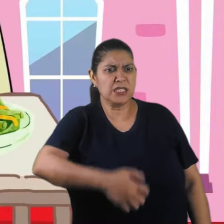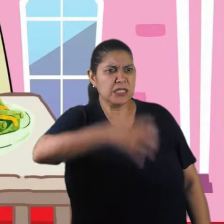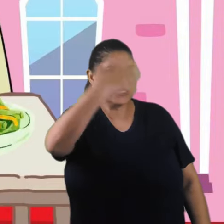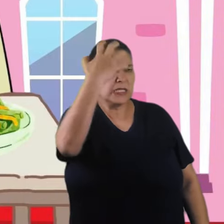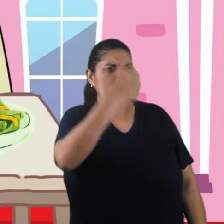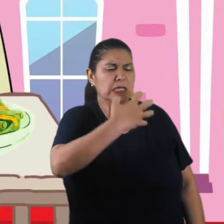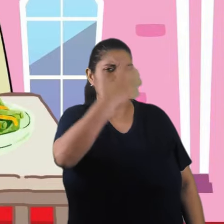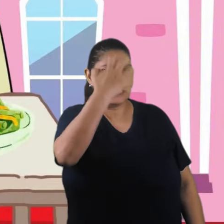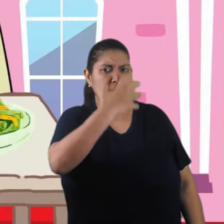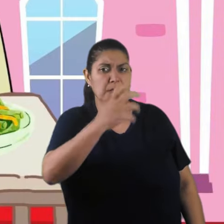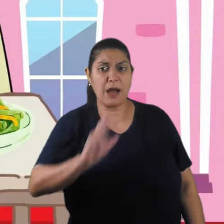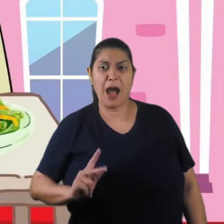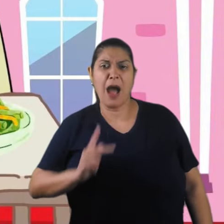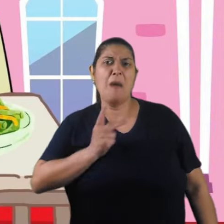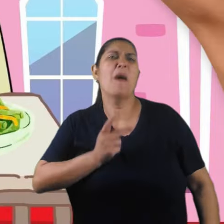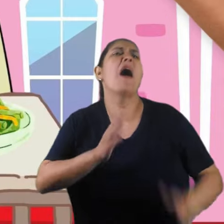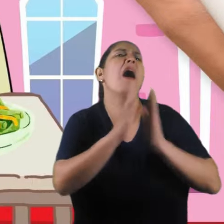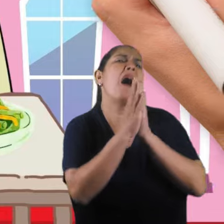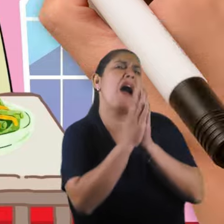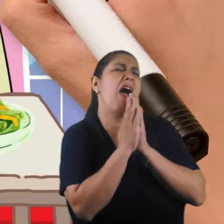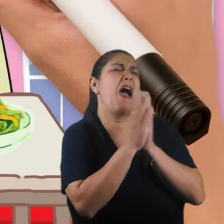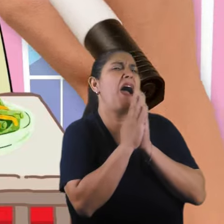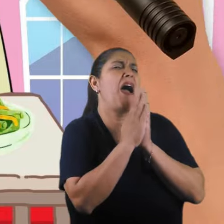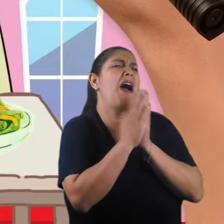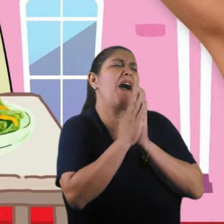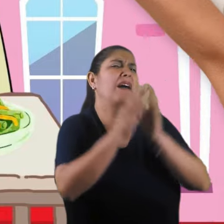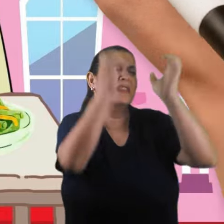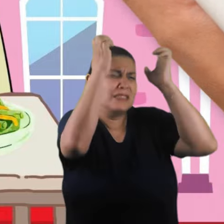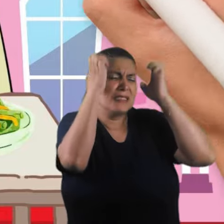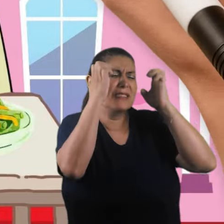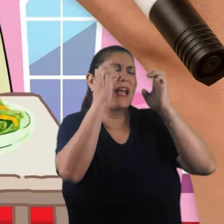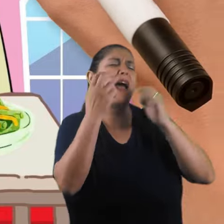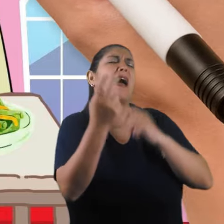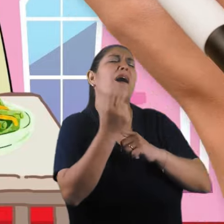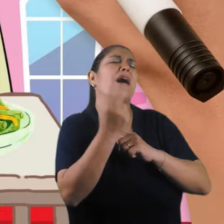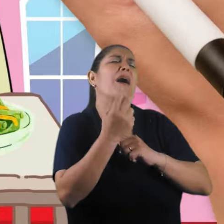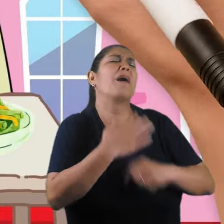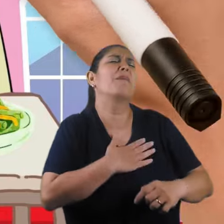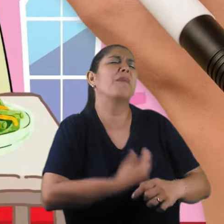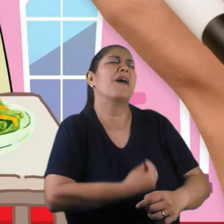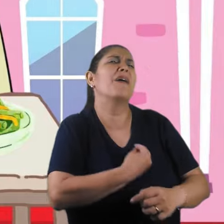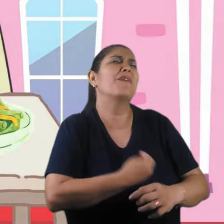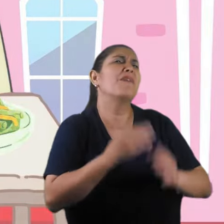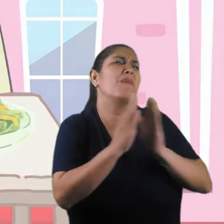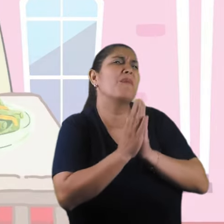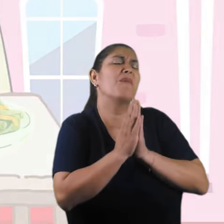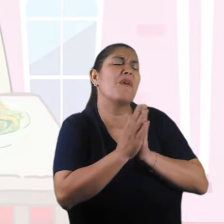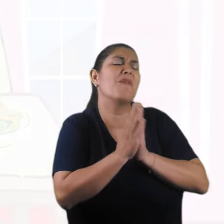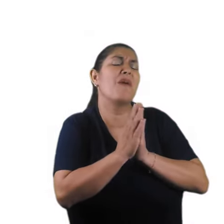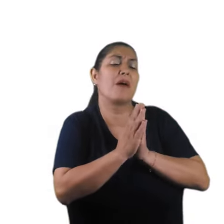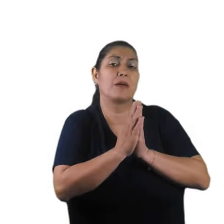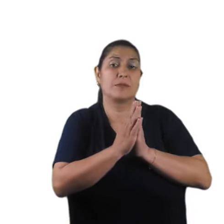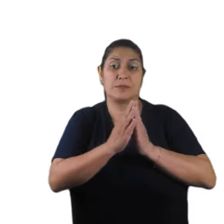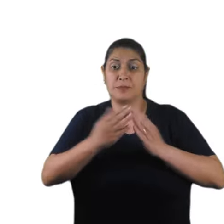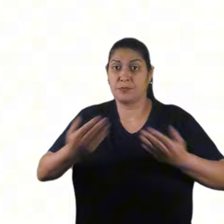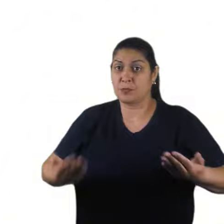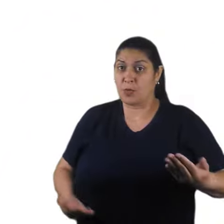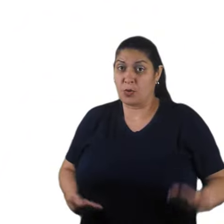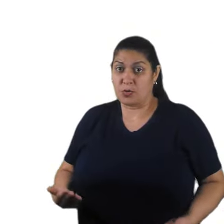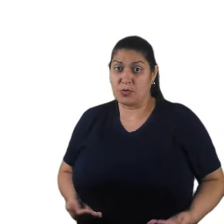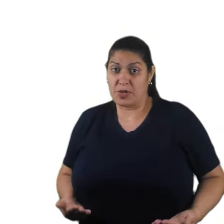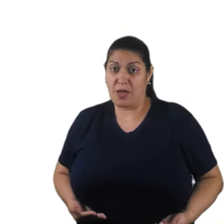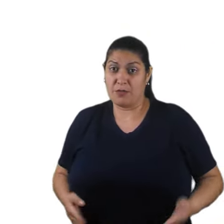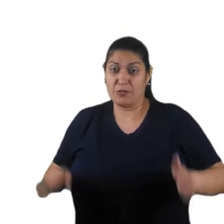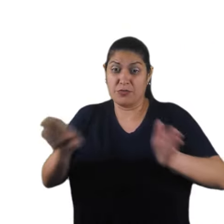ficou furioso e Amã, apavorado, clamava a Ester que poupasse sua vida. Foi quando um